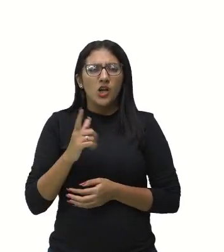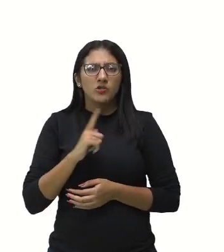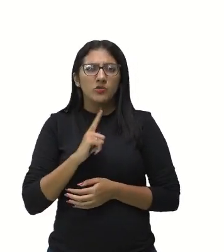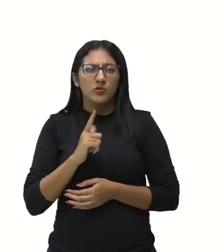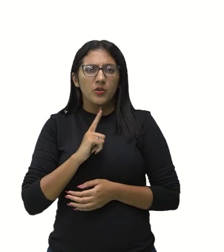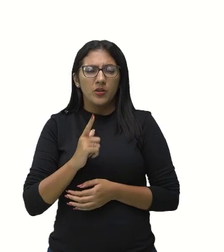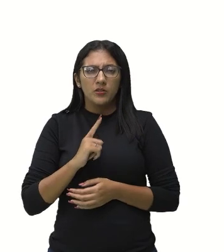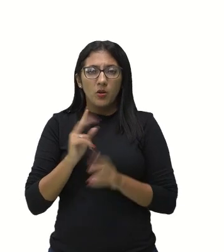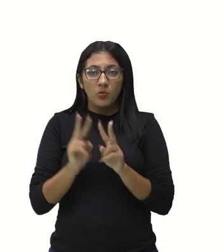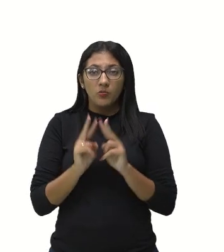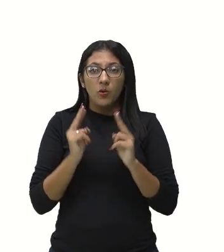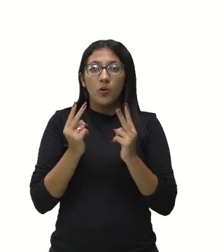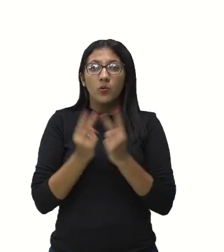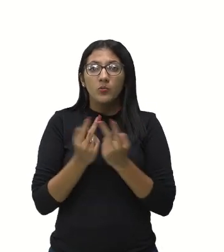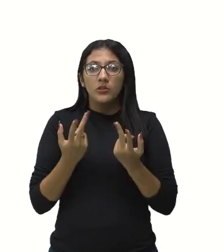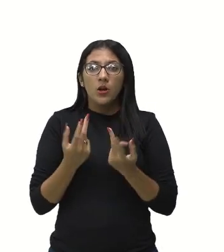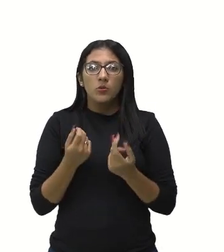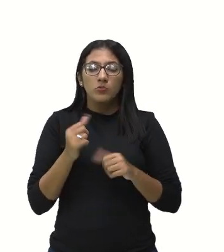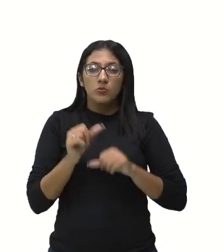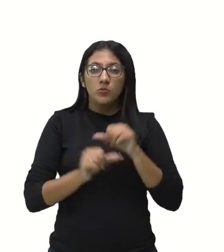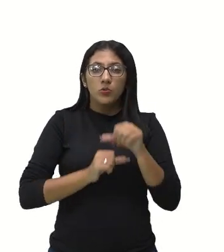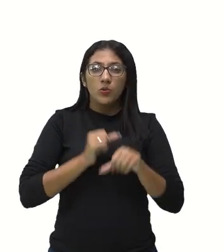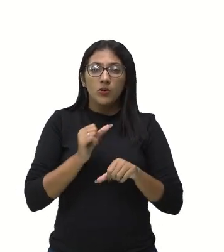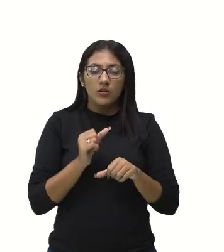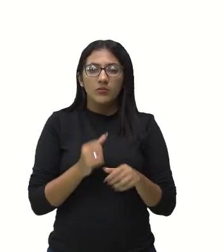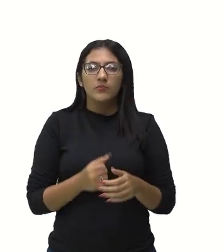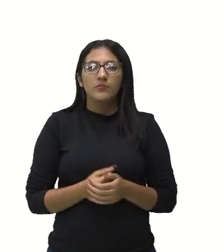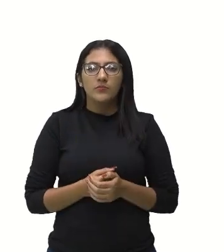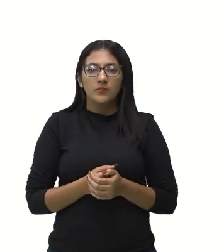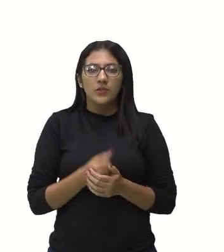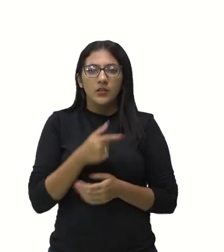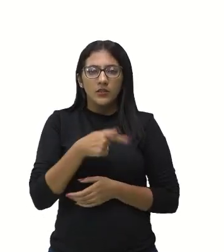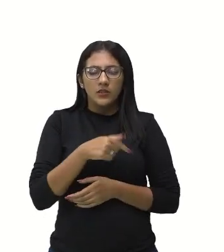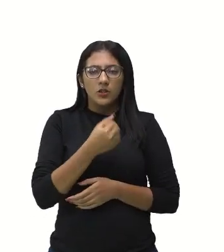volume, ó, então no lugar de V, eu vou substituir